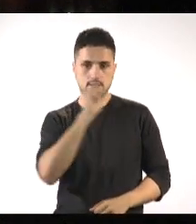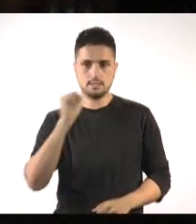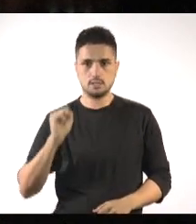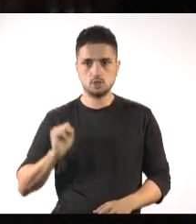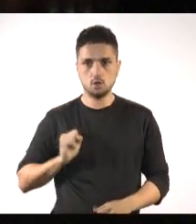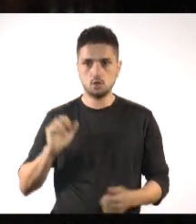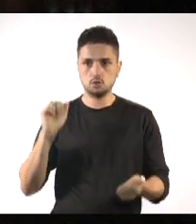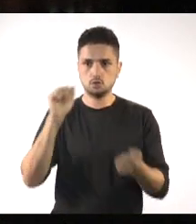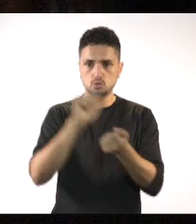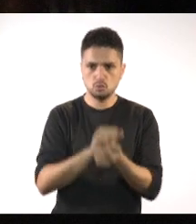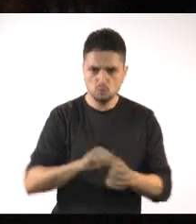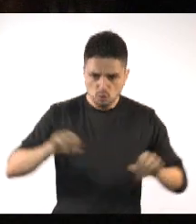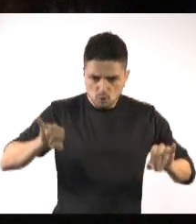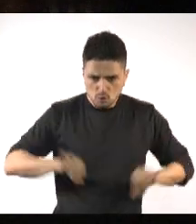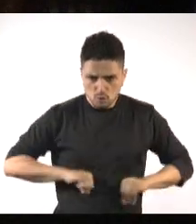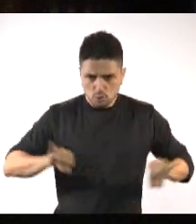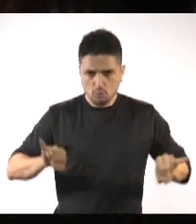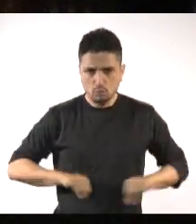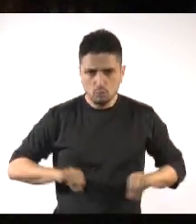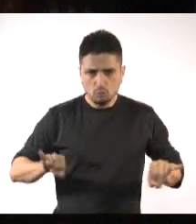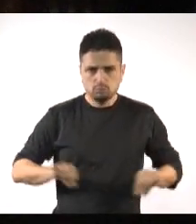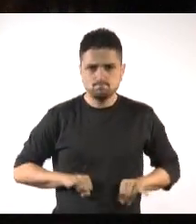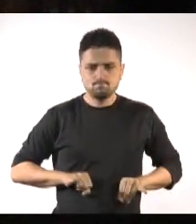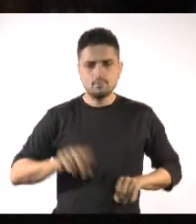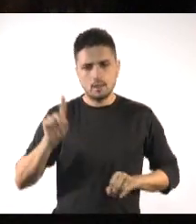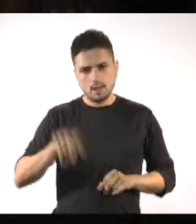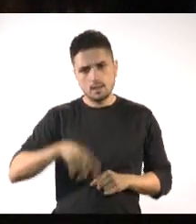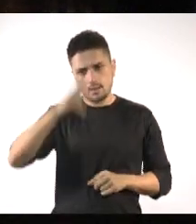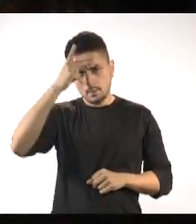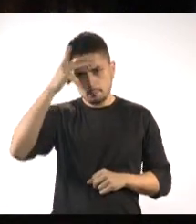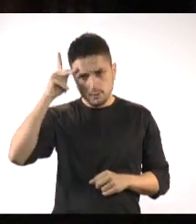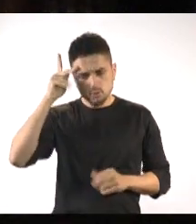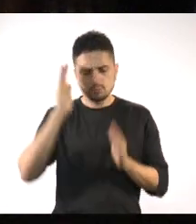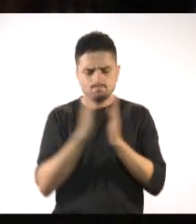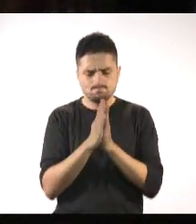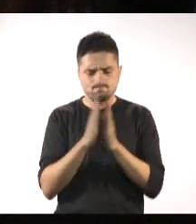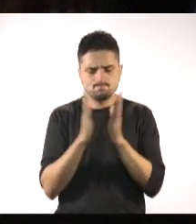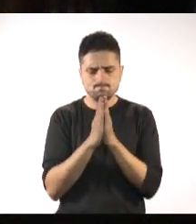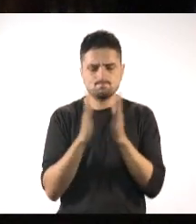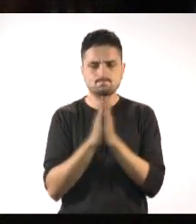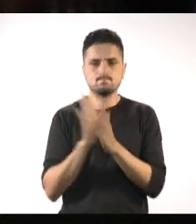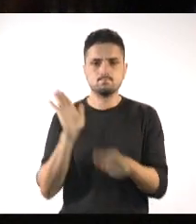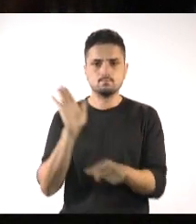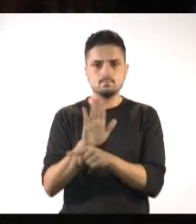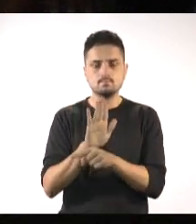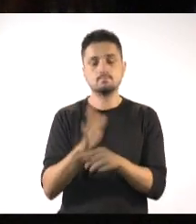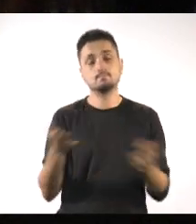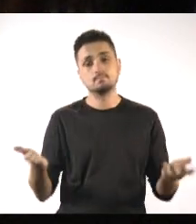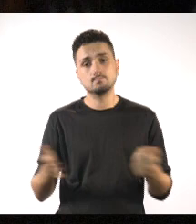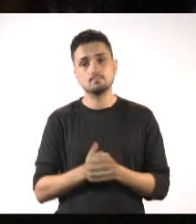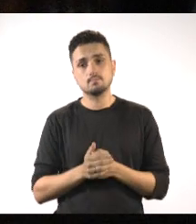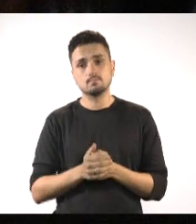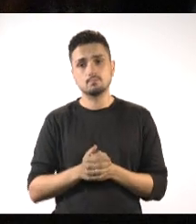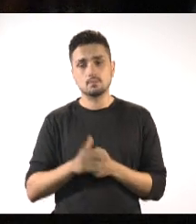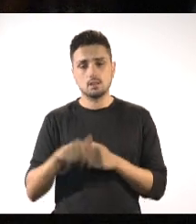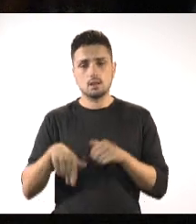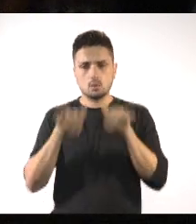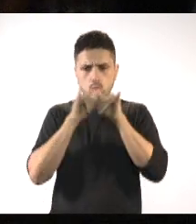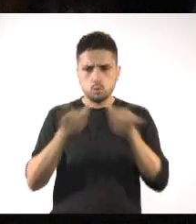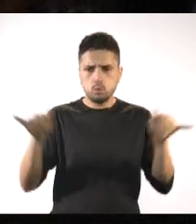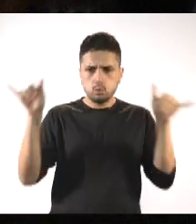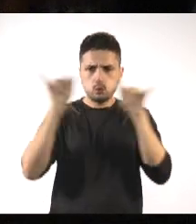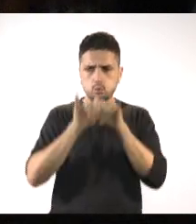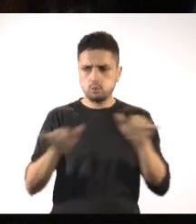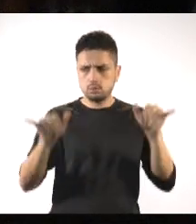na dor, é alguém que é nosso intercessor. De uma certa maneira, a campanha da fraternidade vem